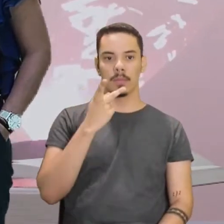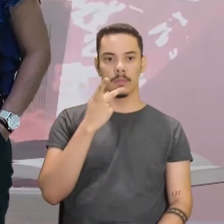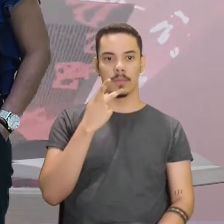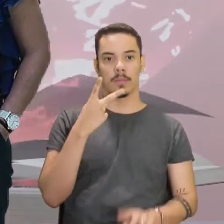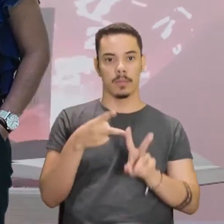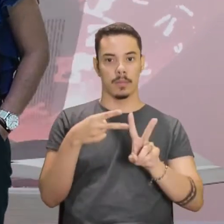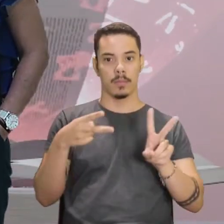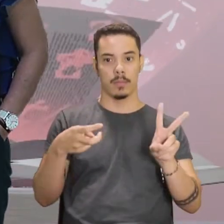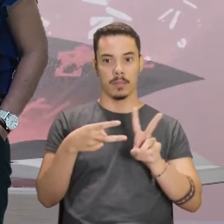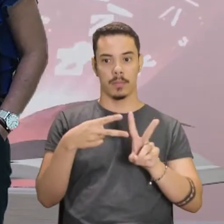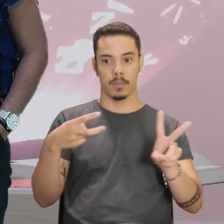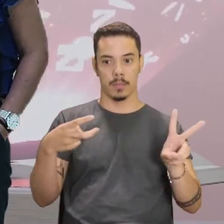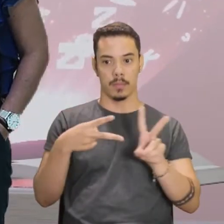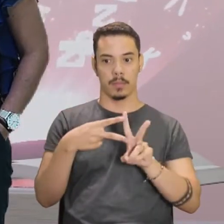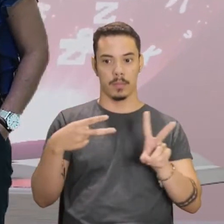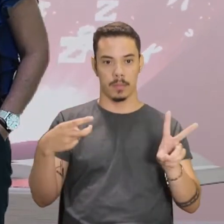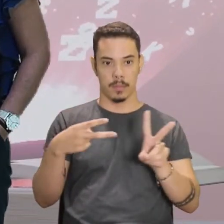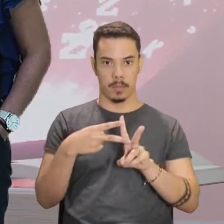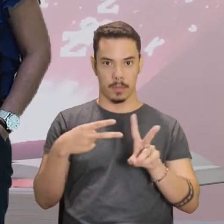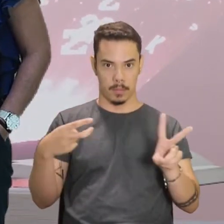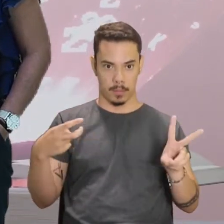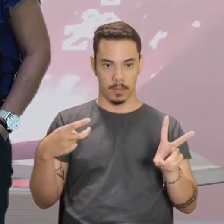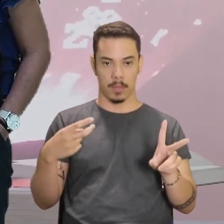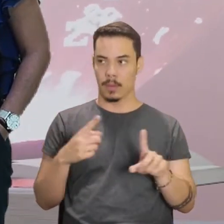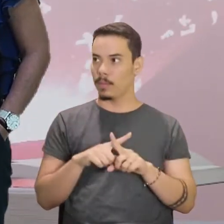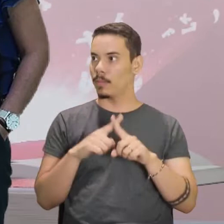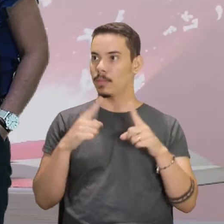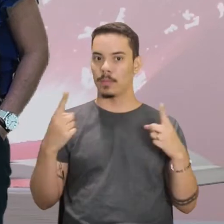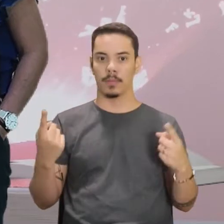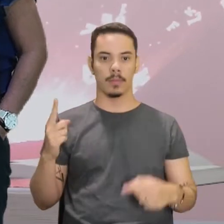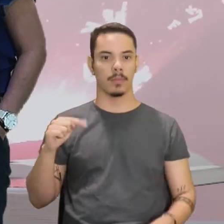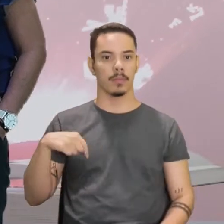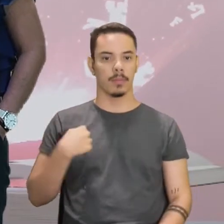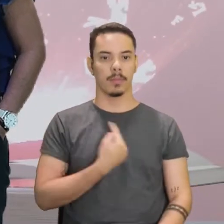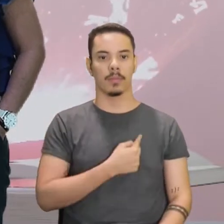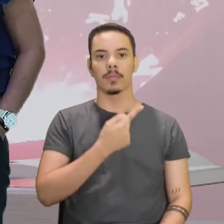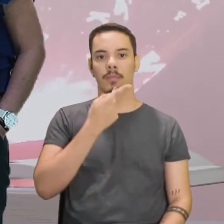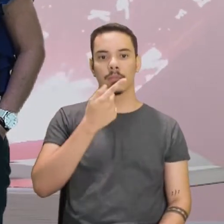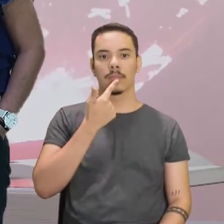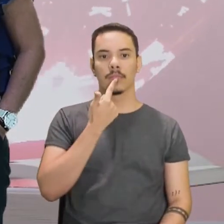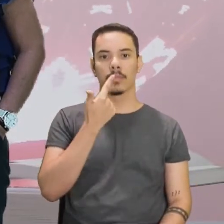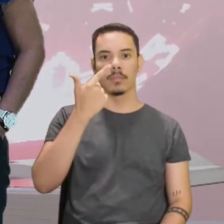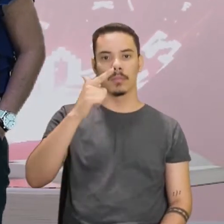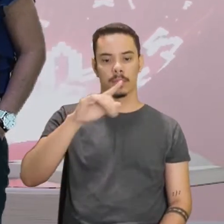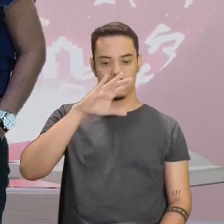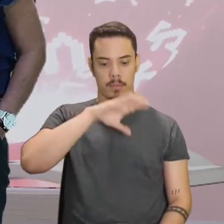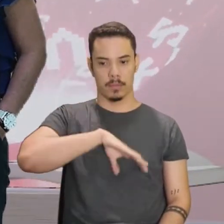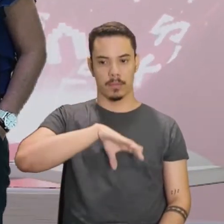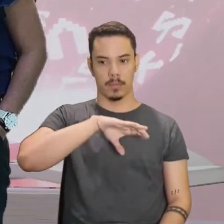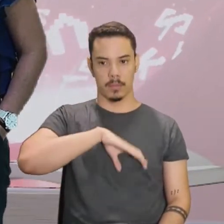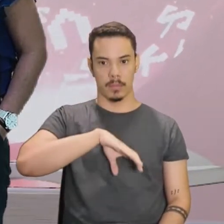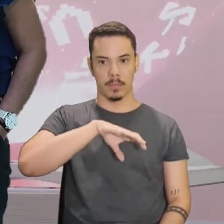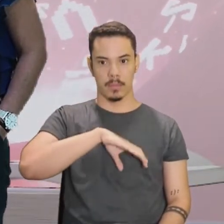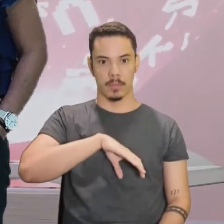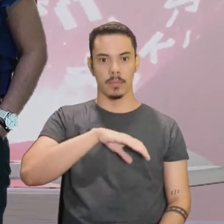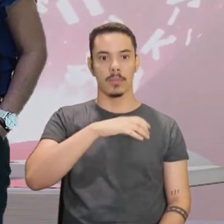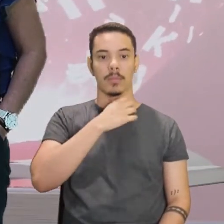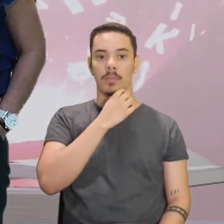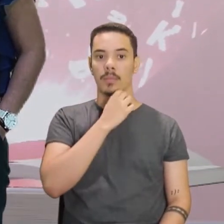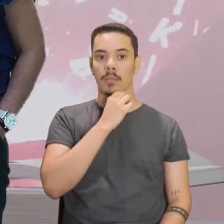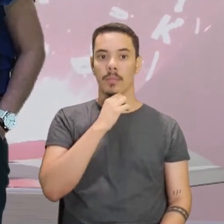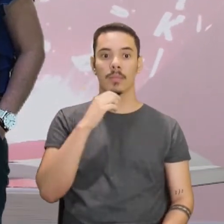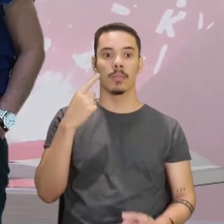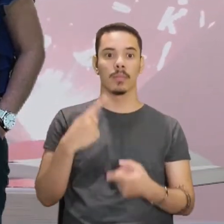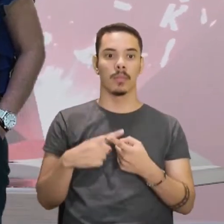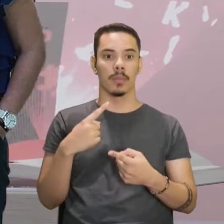indígena. Ah, tá. Mas não, nós somos da língua portuguesa. Não é isso? Certo. Fomos